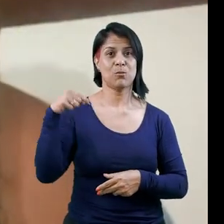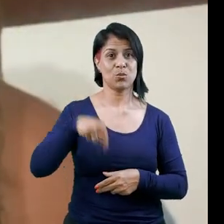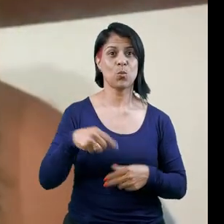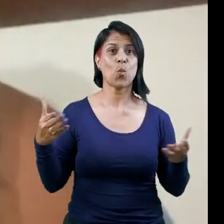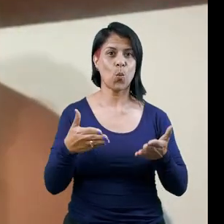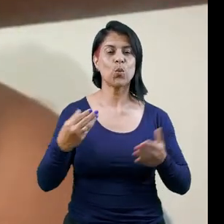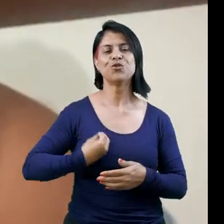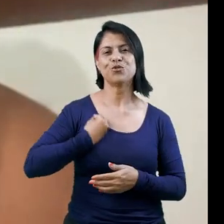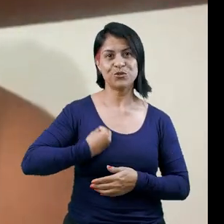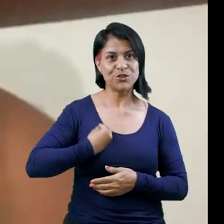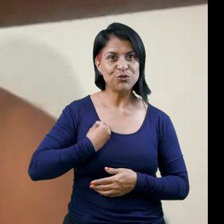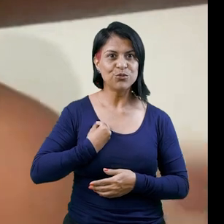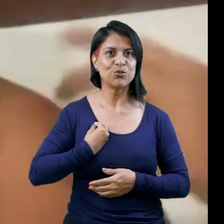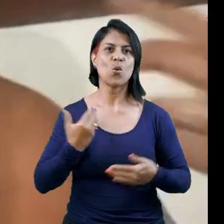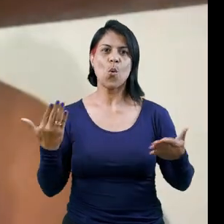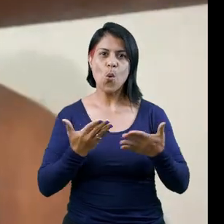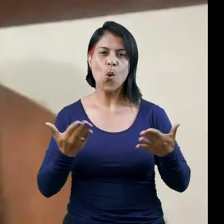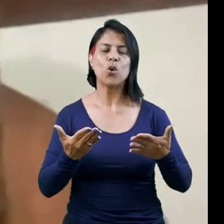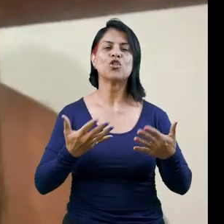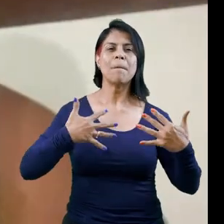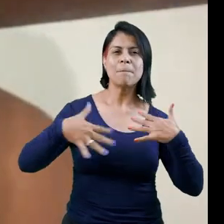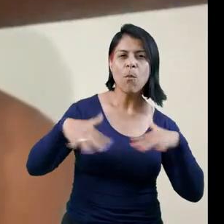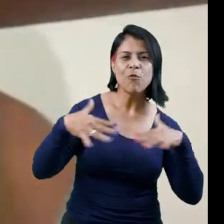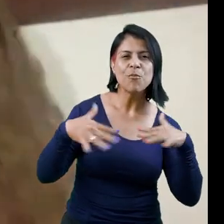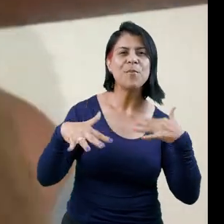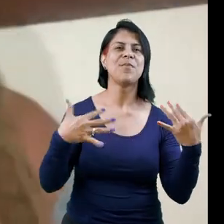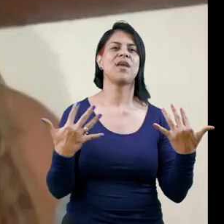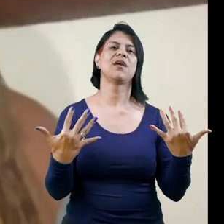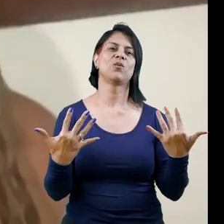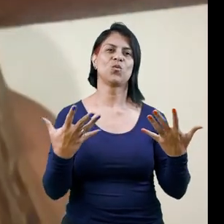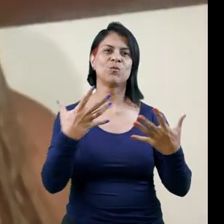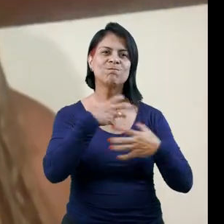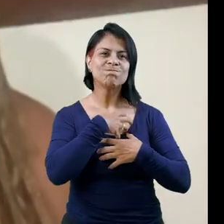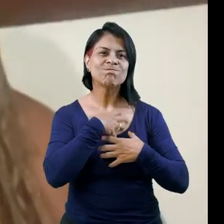estarmos vivas, de estarmos em movimento, de estarmos